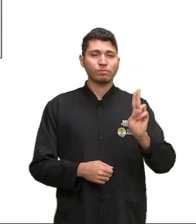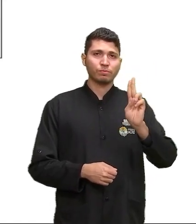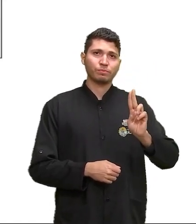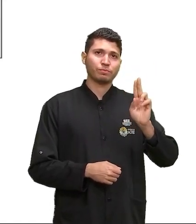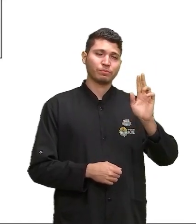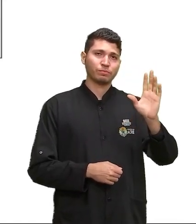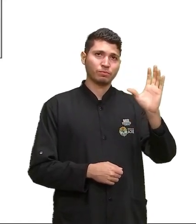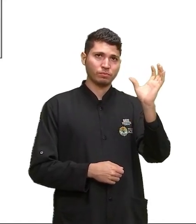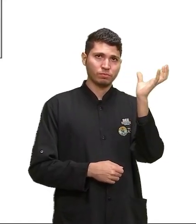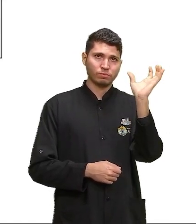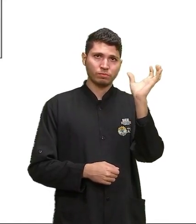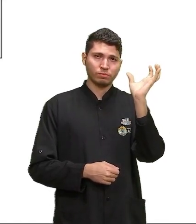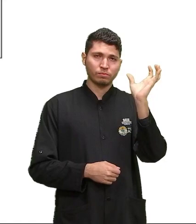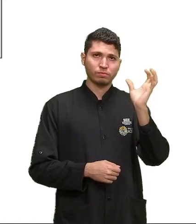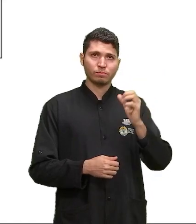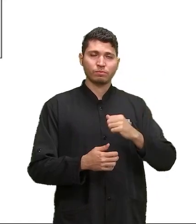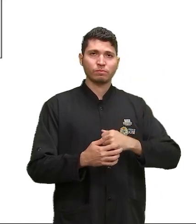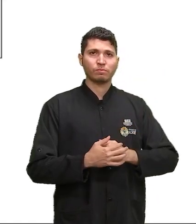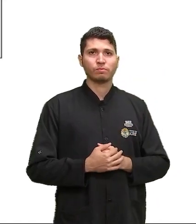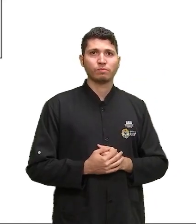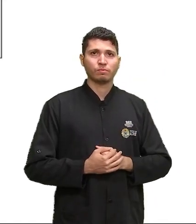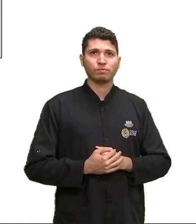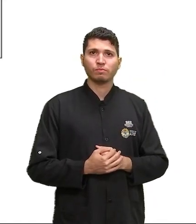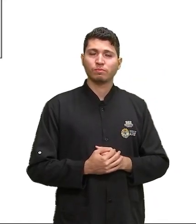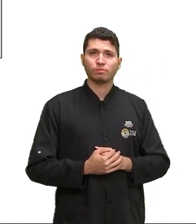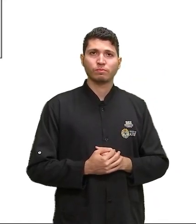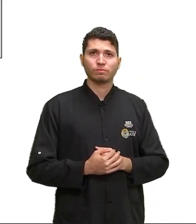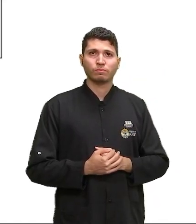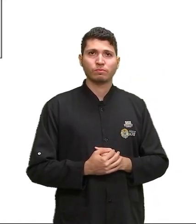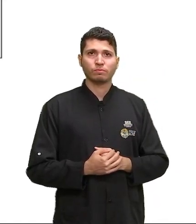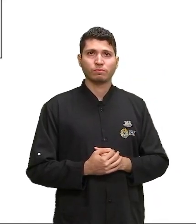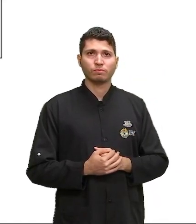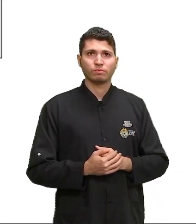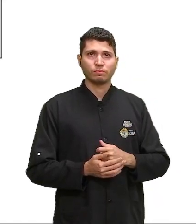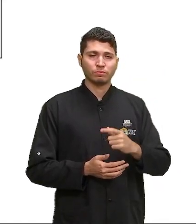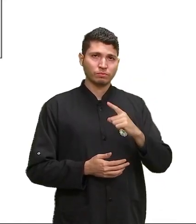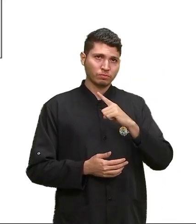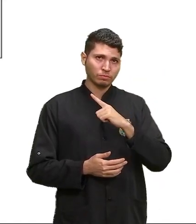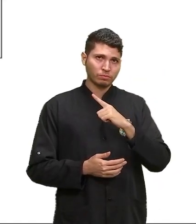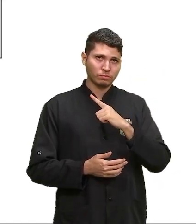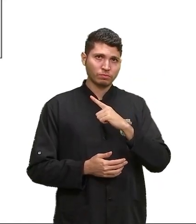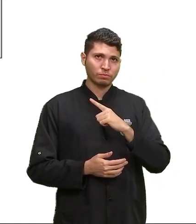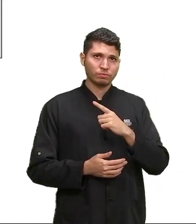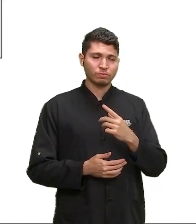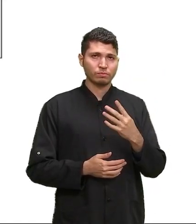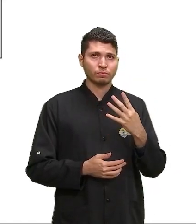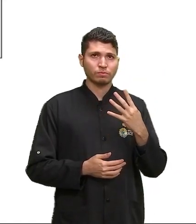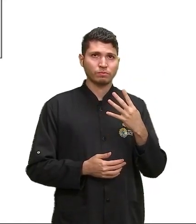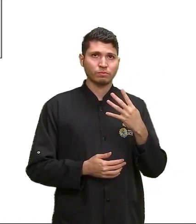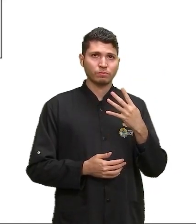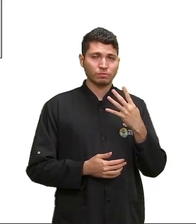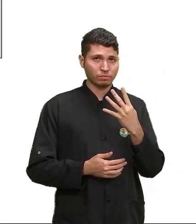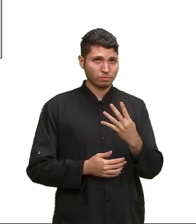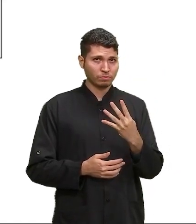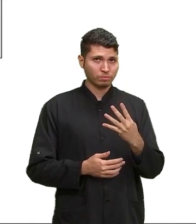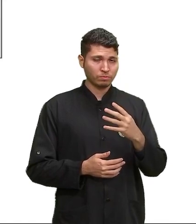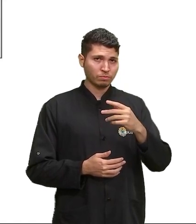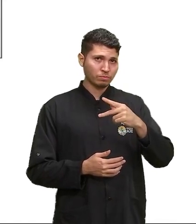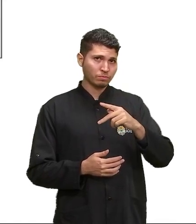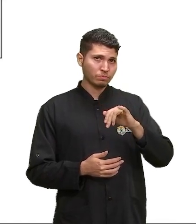alternativa B? Aqui é possível ver que tem as 4 pilhazinhas bonitinhas. Elas estão organizadas como? Duas